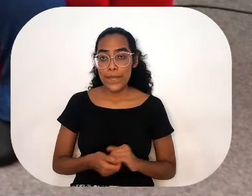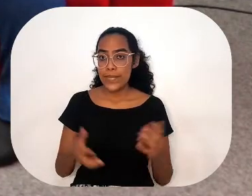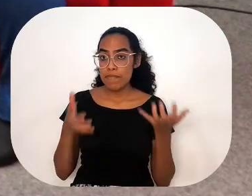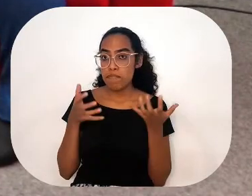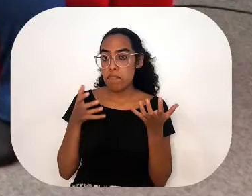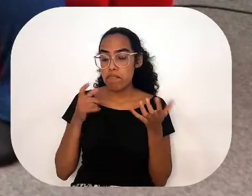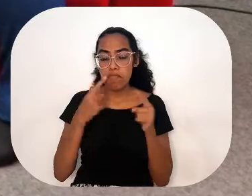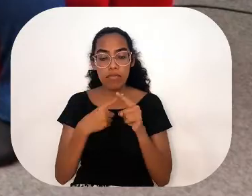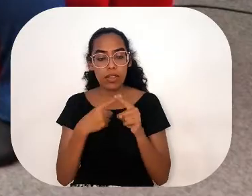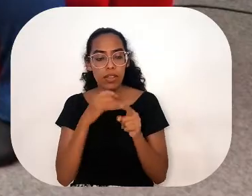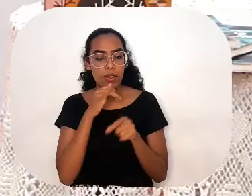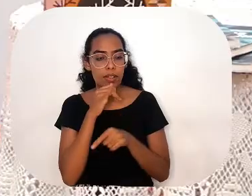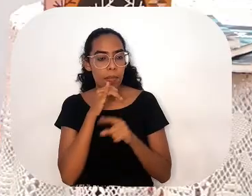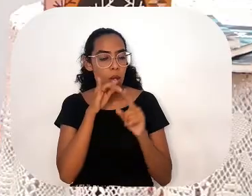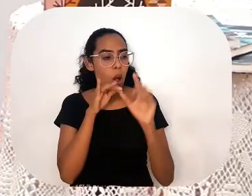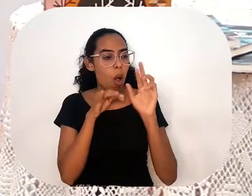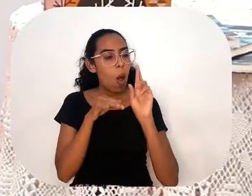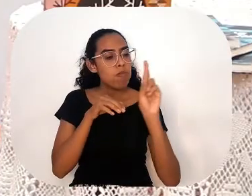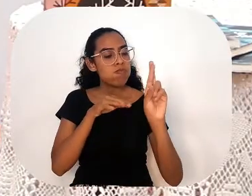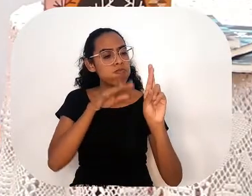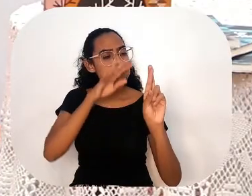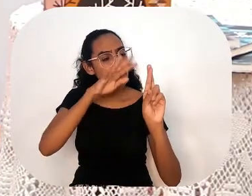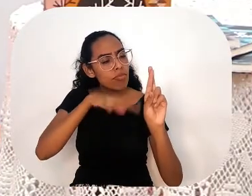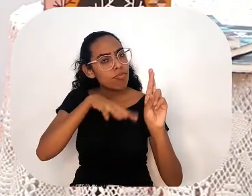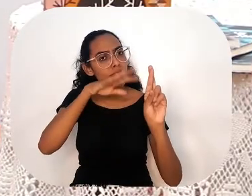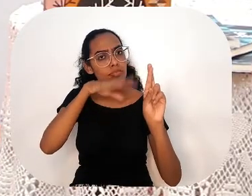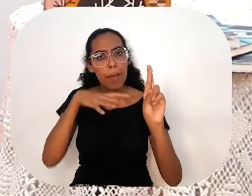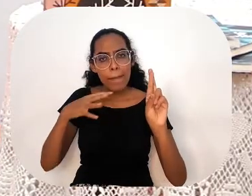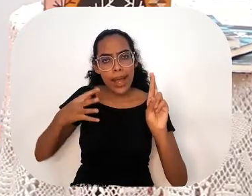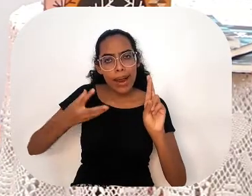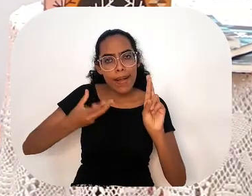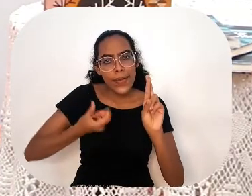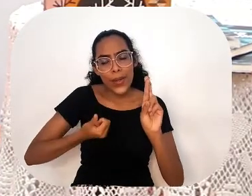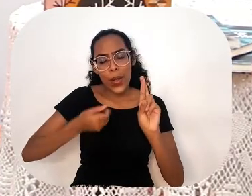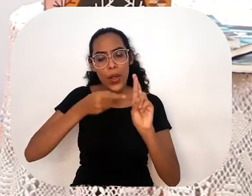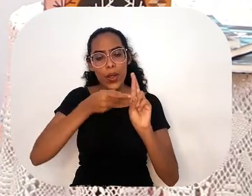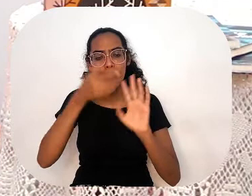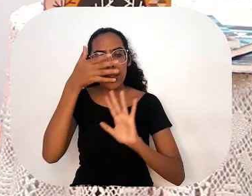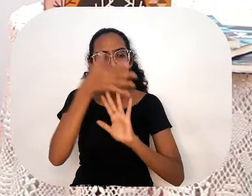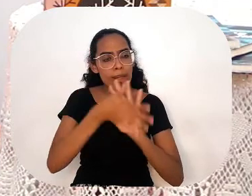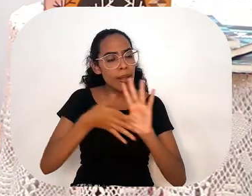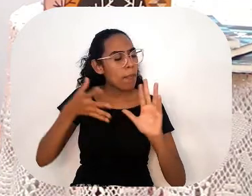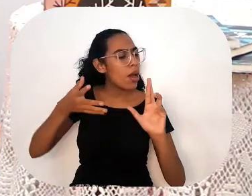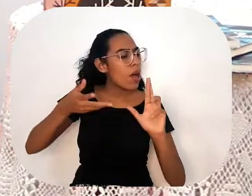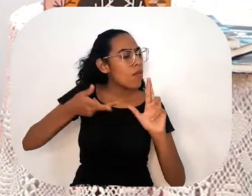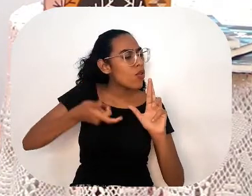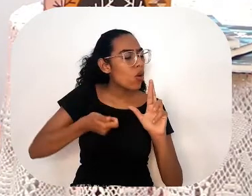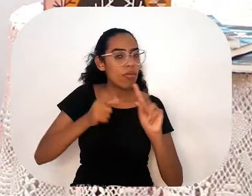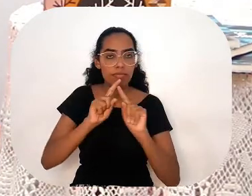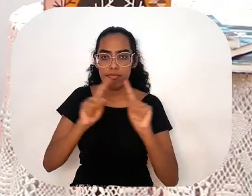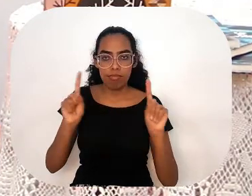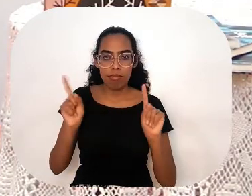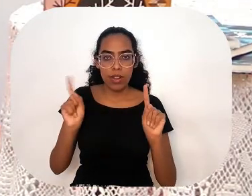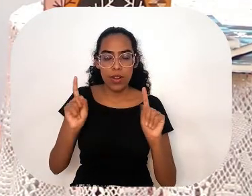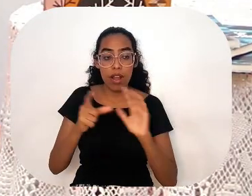pela pela pela admiração que a gente tem pela escritura pela admiração que a gente tem pela obra mas também pelo fato